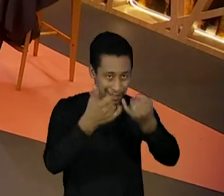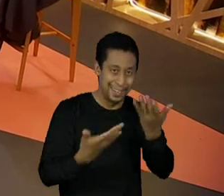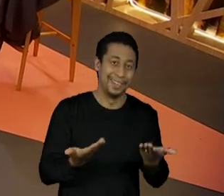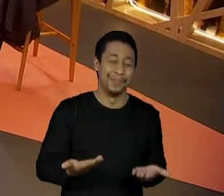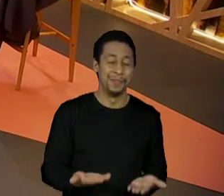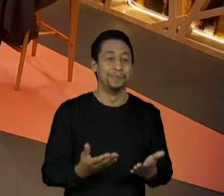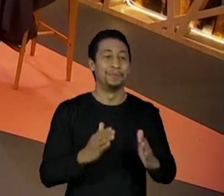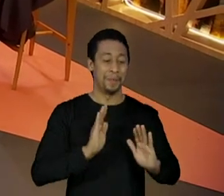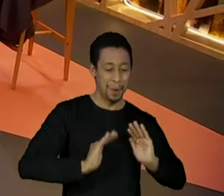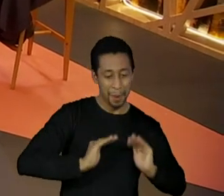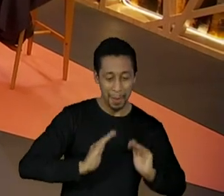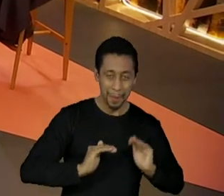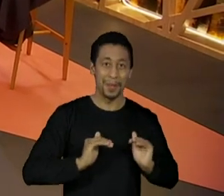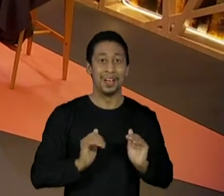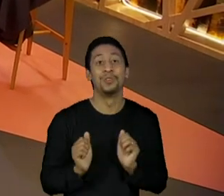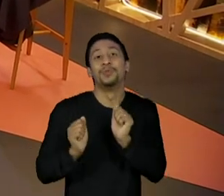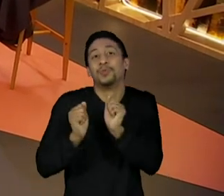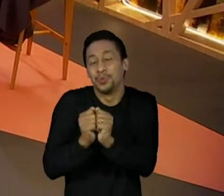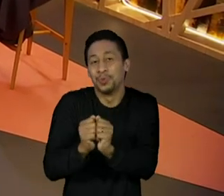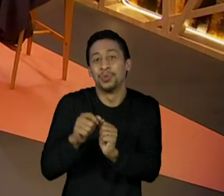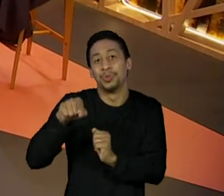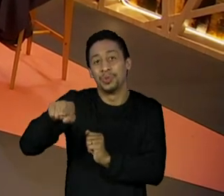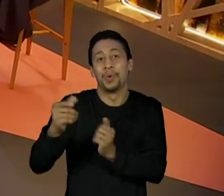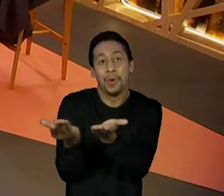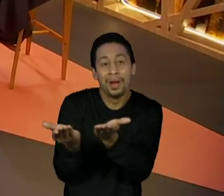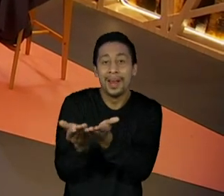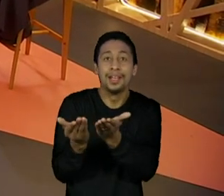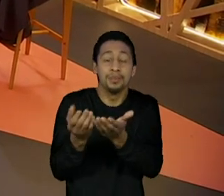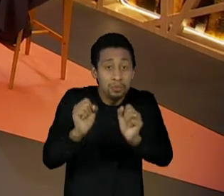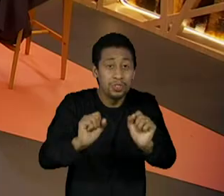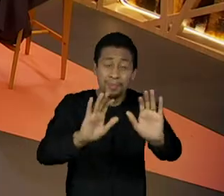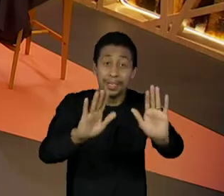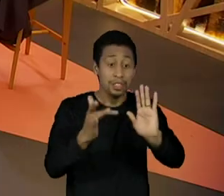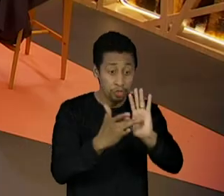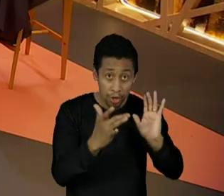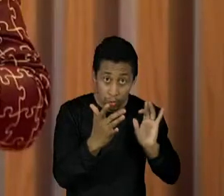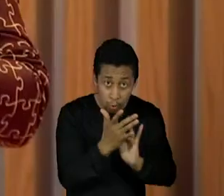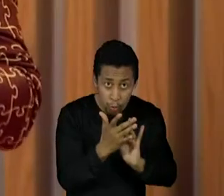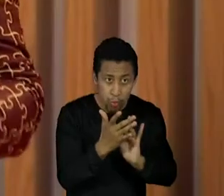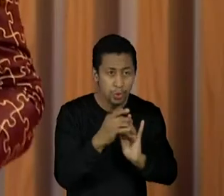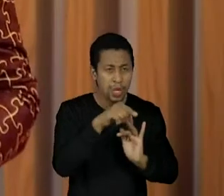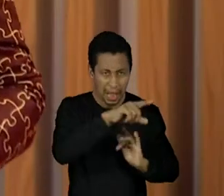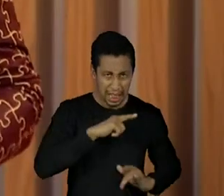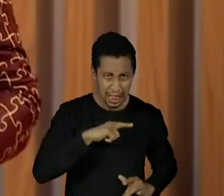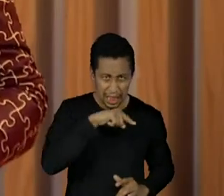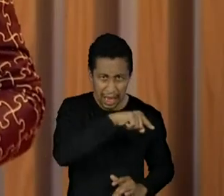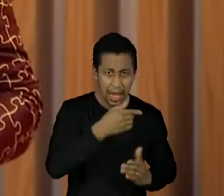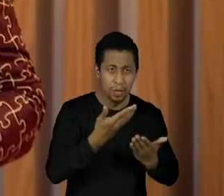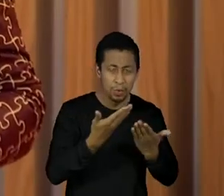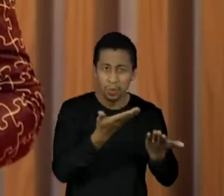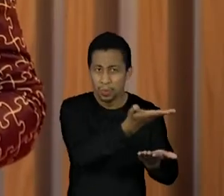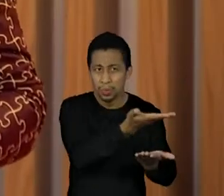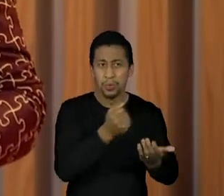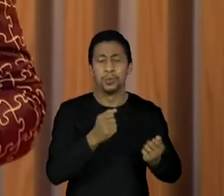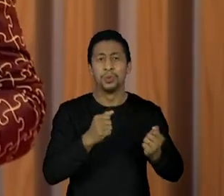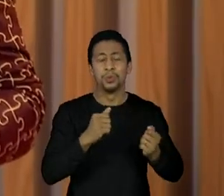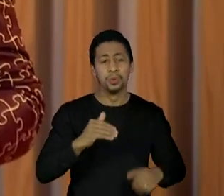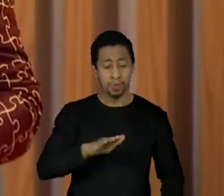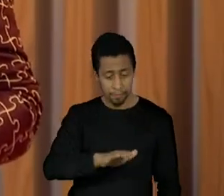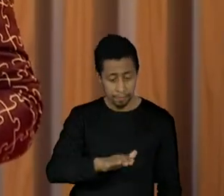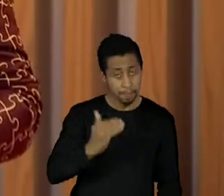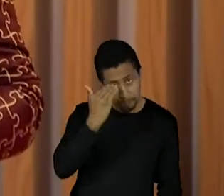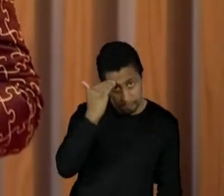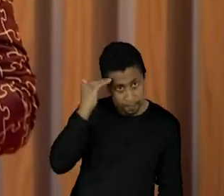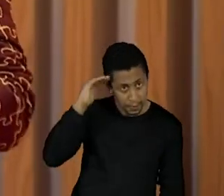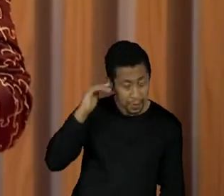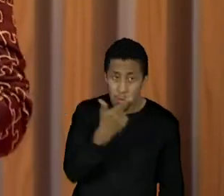cristão, eu fico pensando aqui que Jesus Cristo, ele não existe, a figura de Jesus Cristo não existe no candomblé. Para nós nunca foi um problema, não